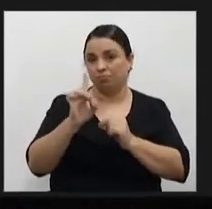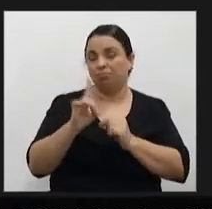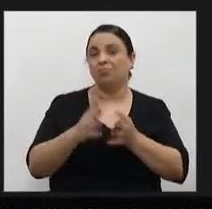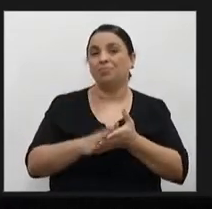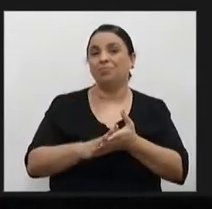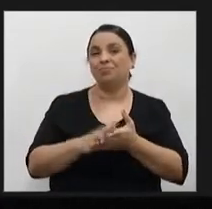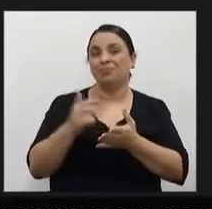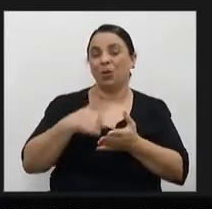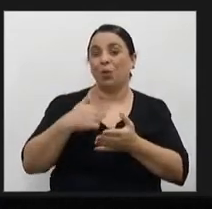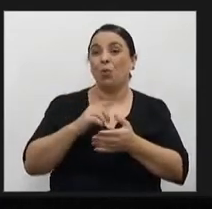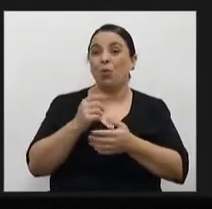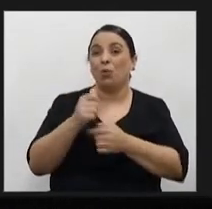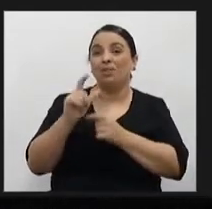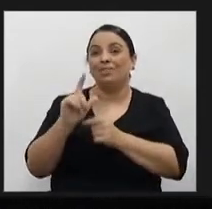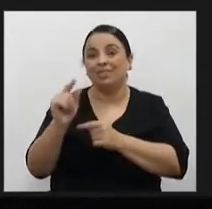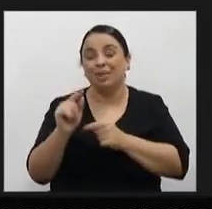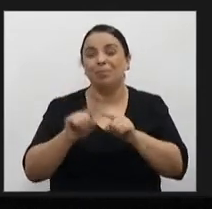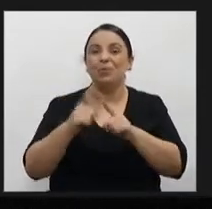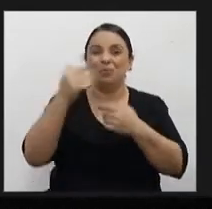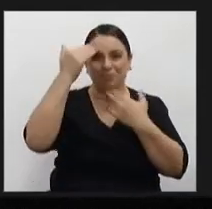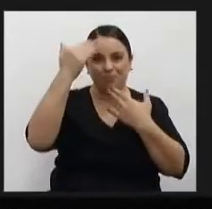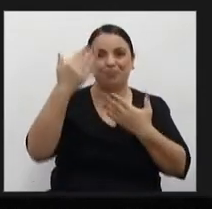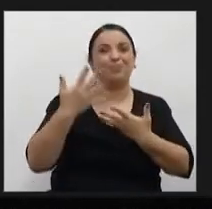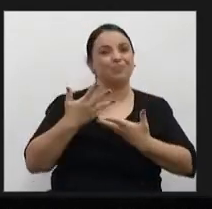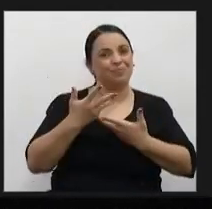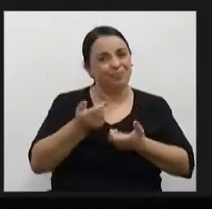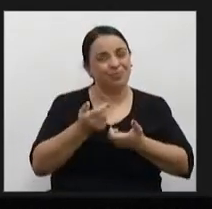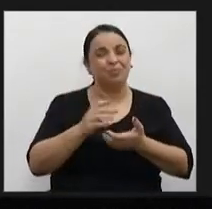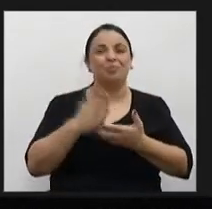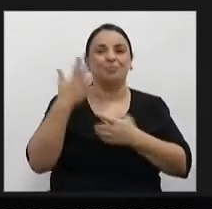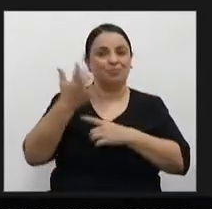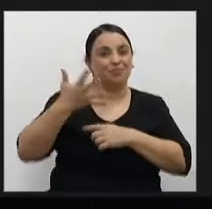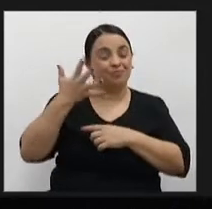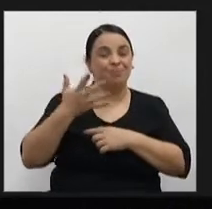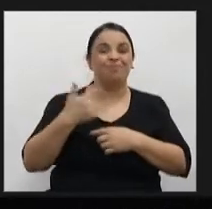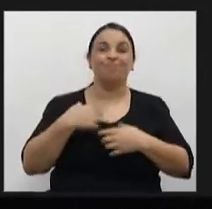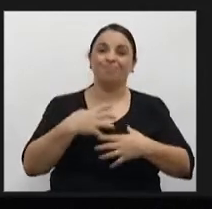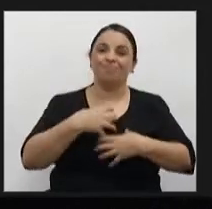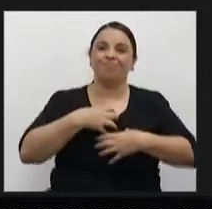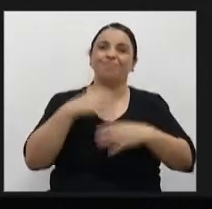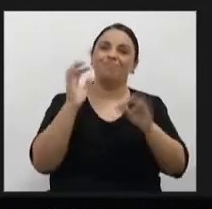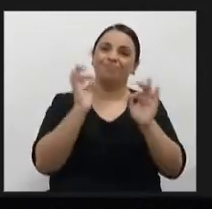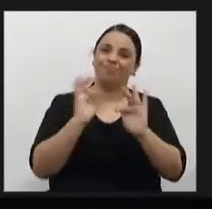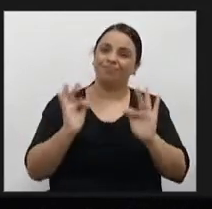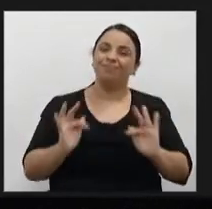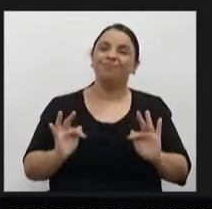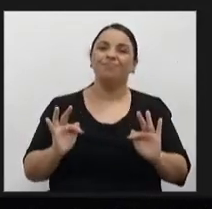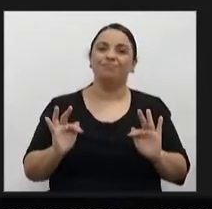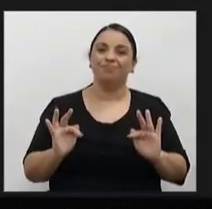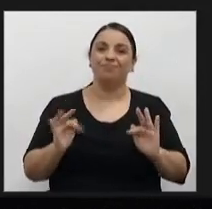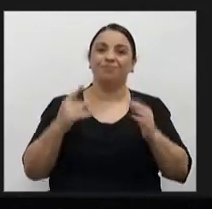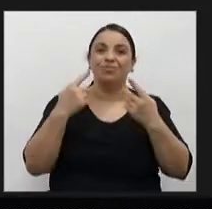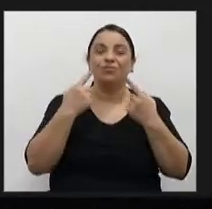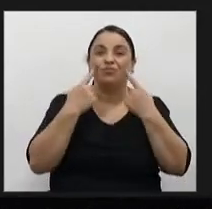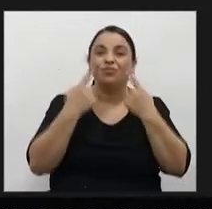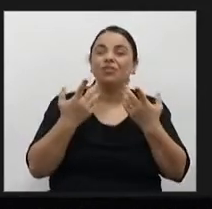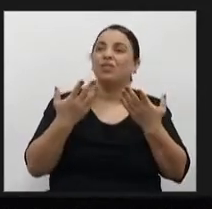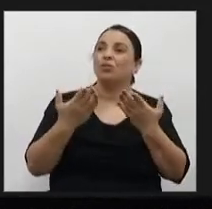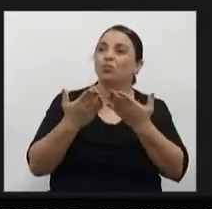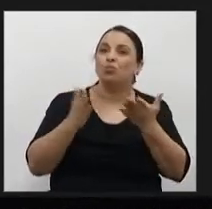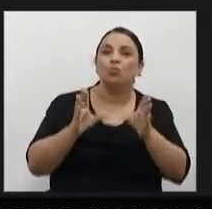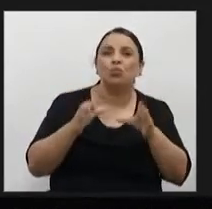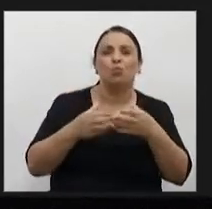mas obrigado por ter me chamado. E fico muito feliz de ver um grupo forte que estava